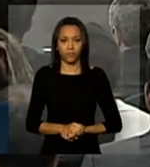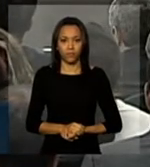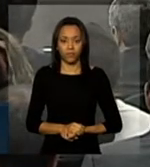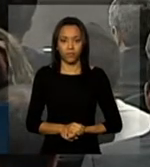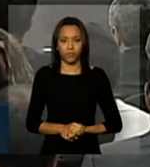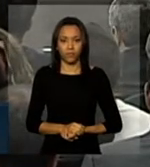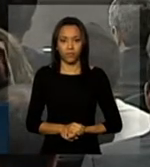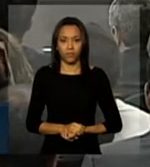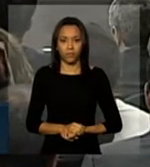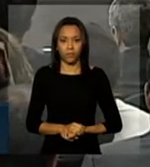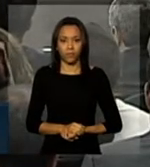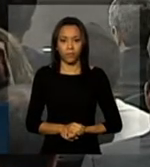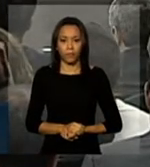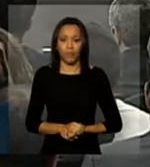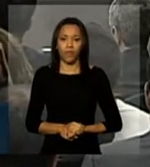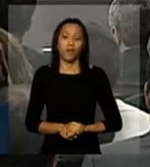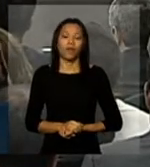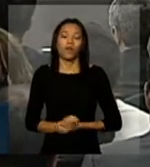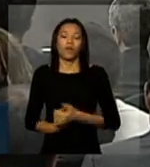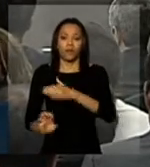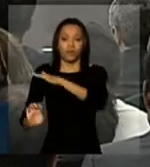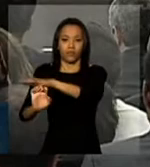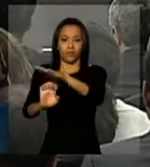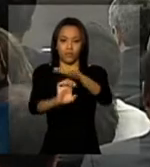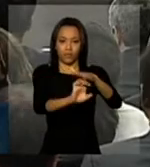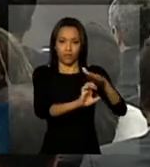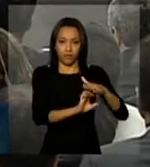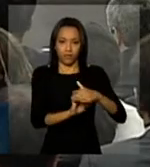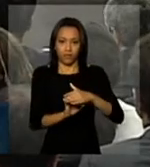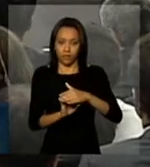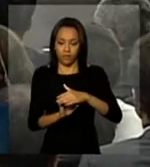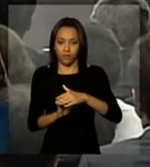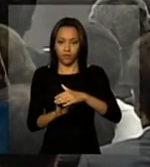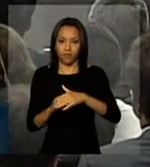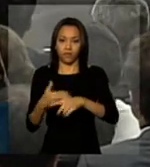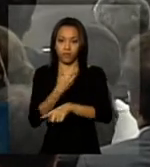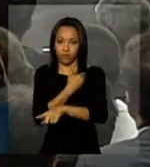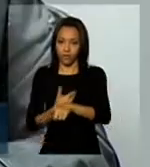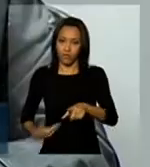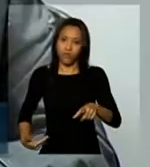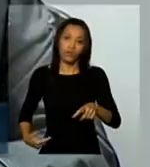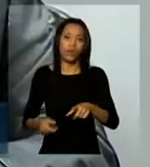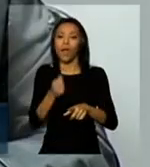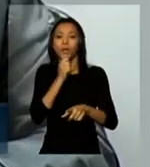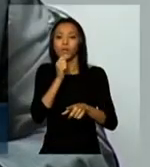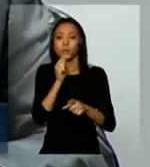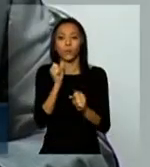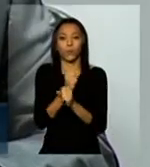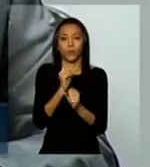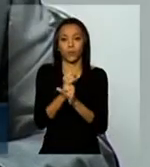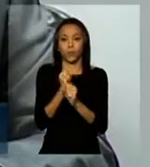Não, os estatais vão fazer superávit zero, não está considerado superávit estatais.